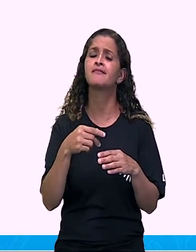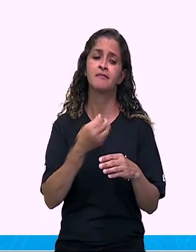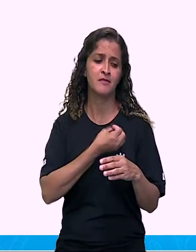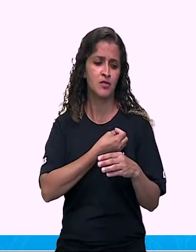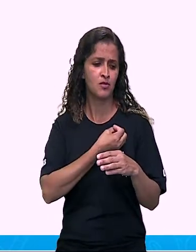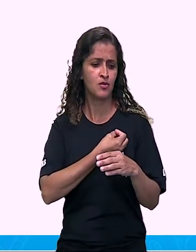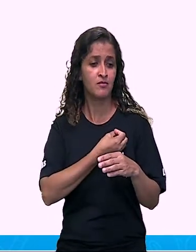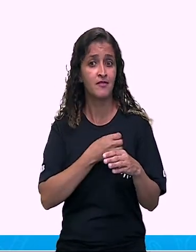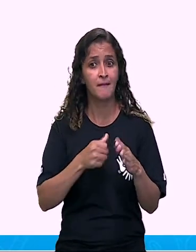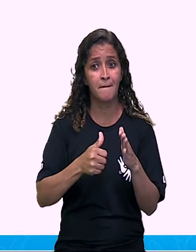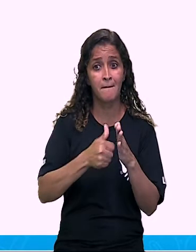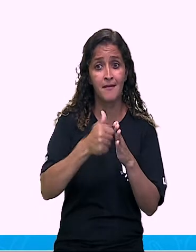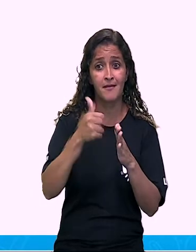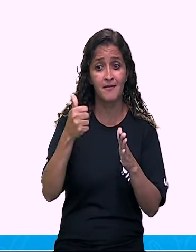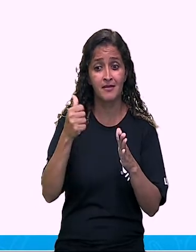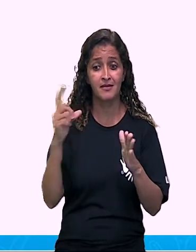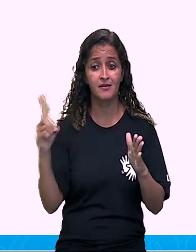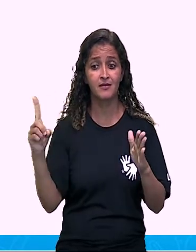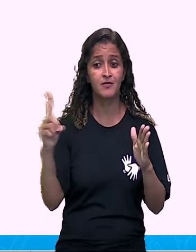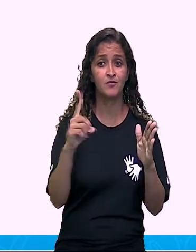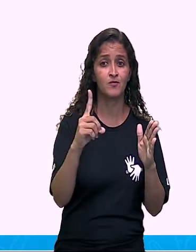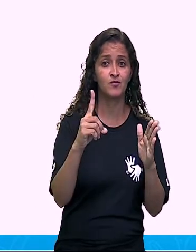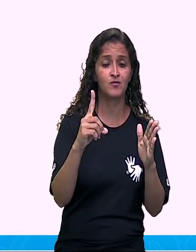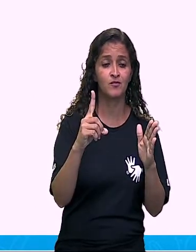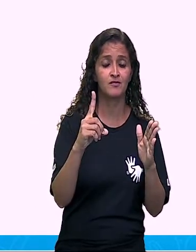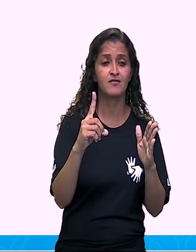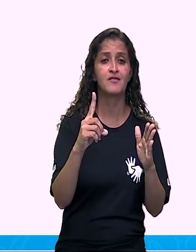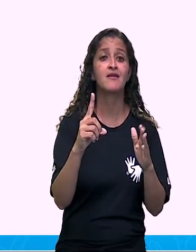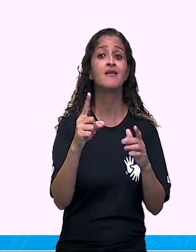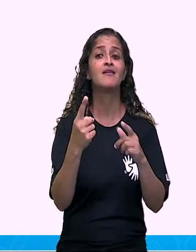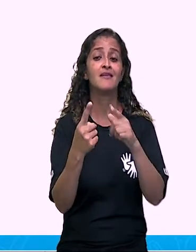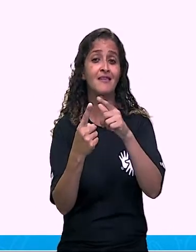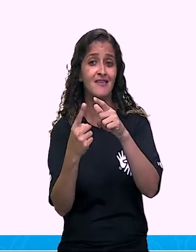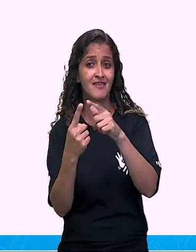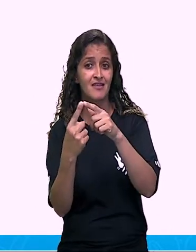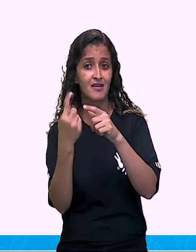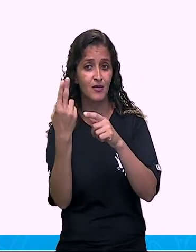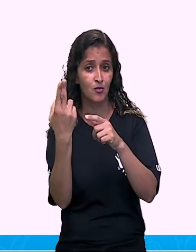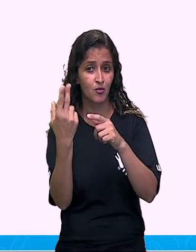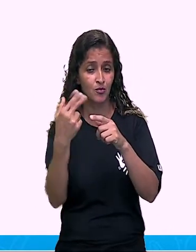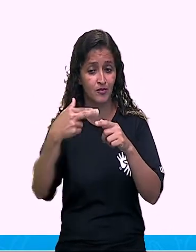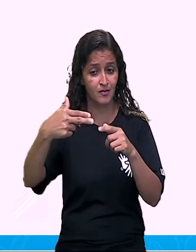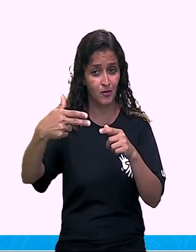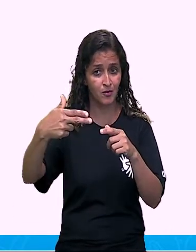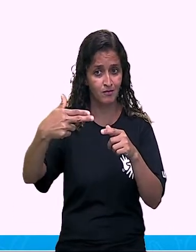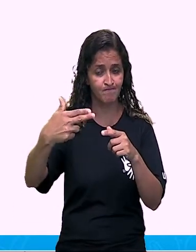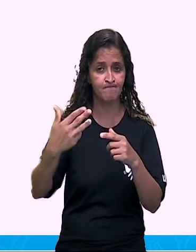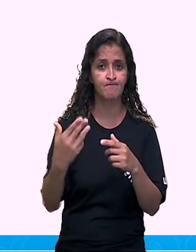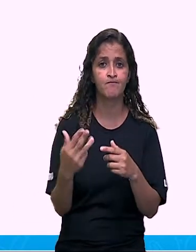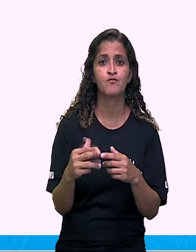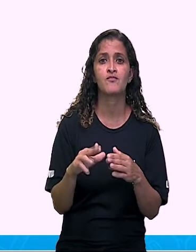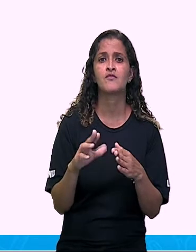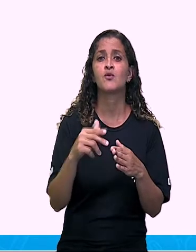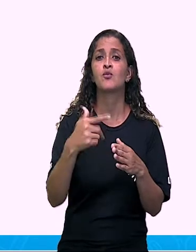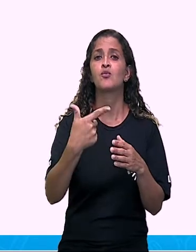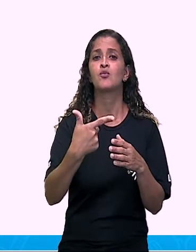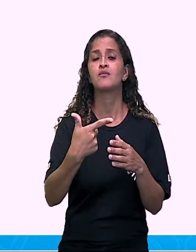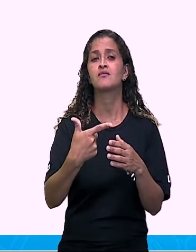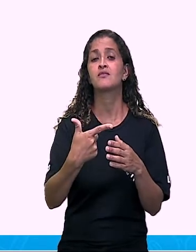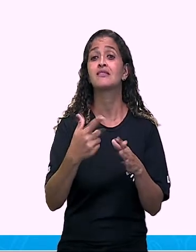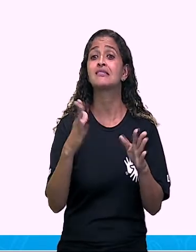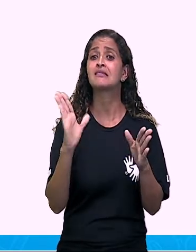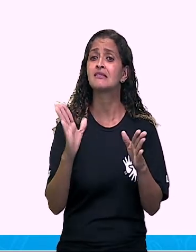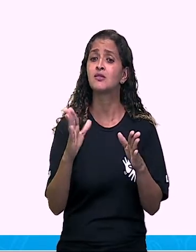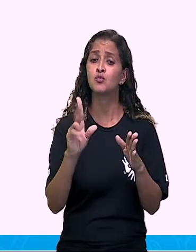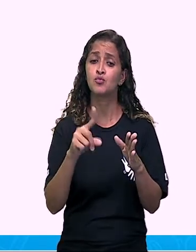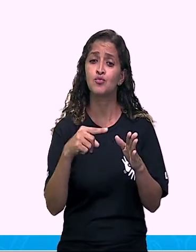vem primeiro da direita para a esquerda é uma unidade. E aí, o segundo número é uma